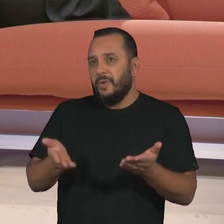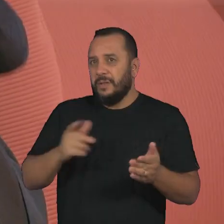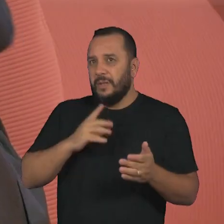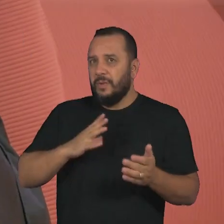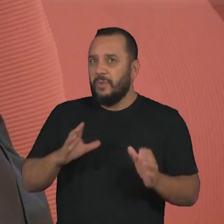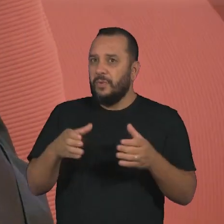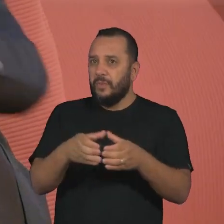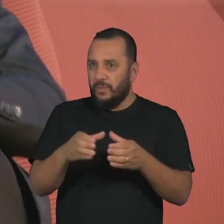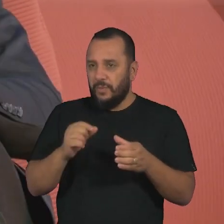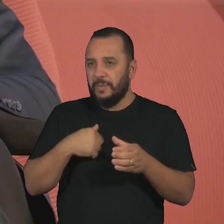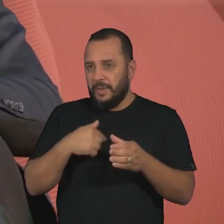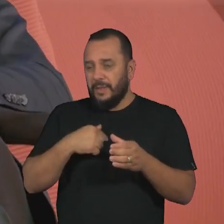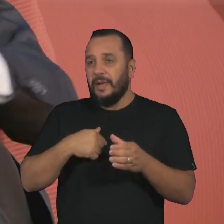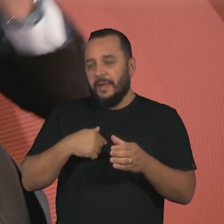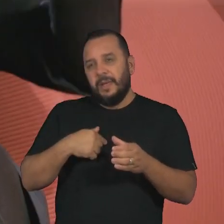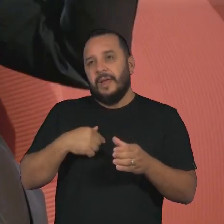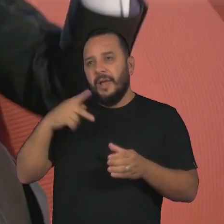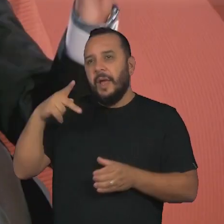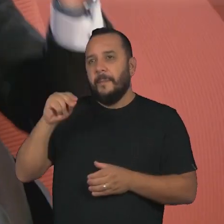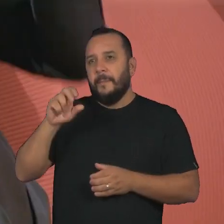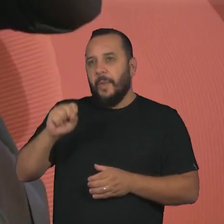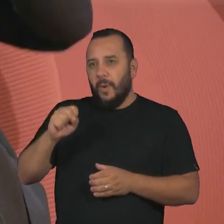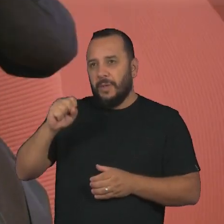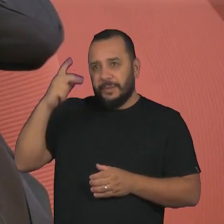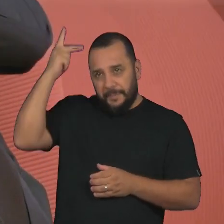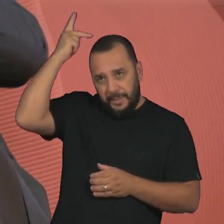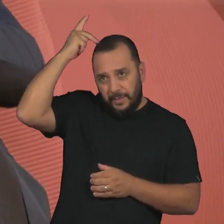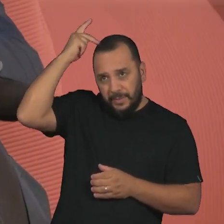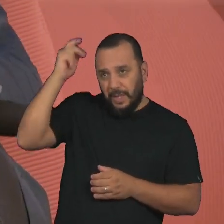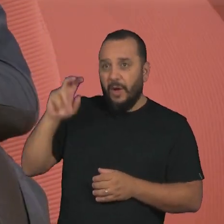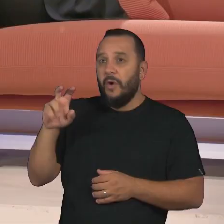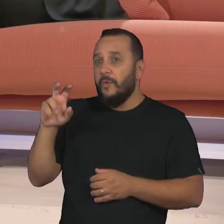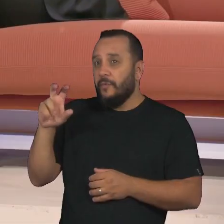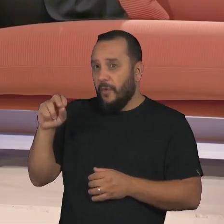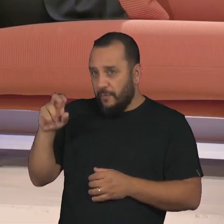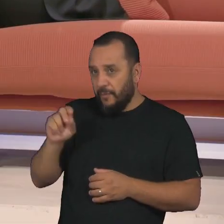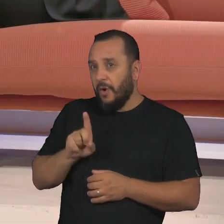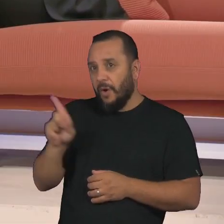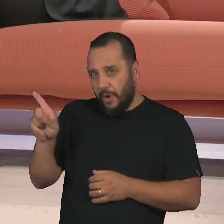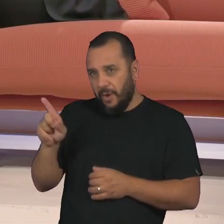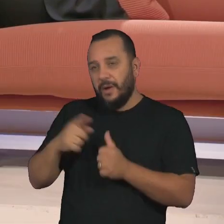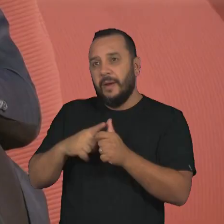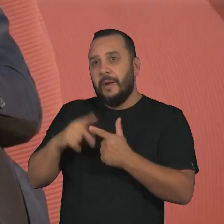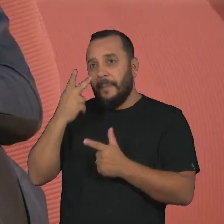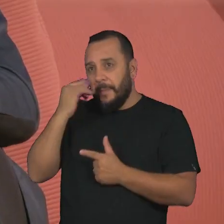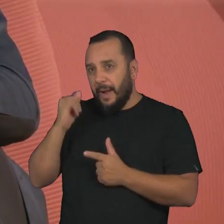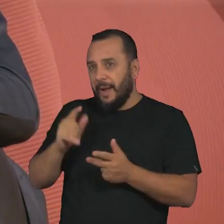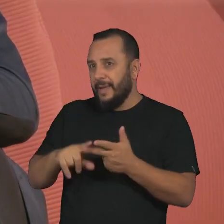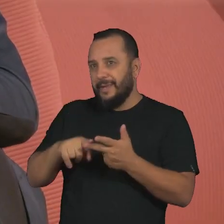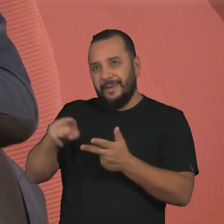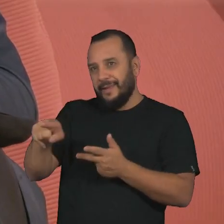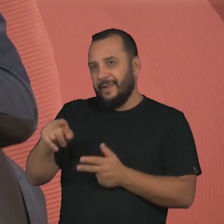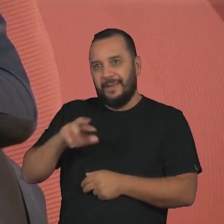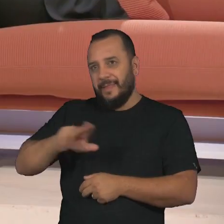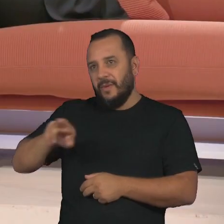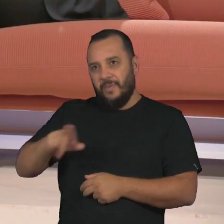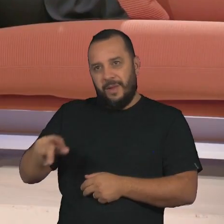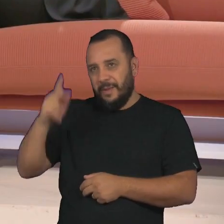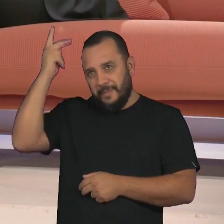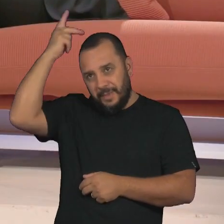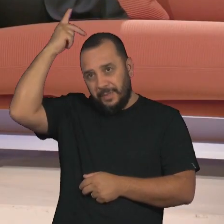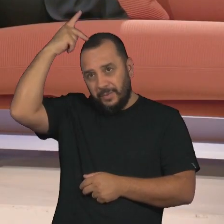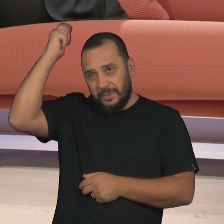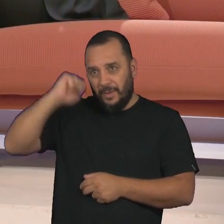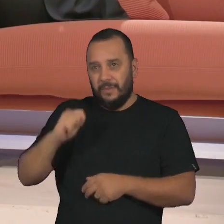que é o pós-pentecostal, porque a avó foi, o pai foi, agora não é. Então tem muita diversidade. Padre, até porque, isso é interessante